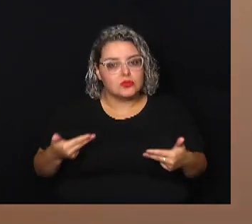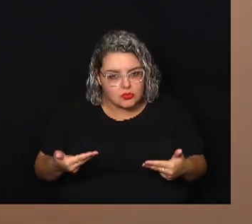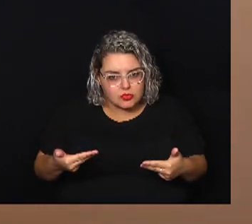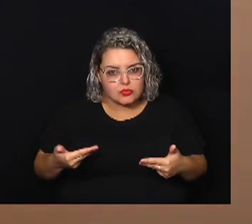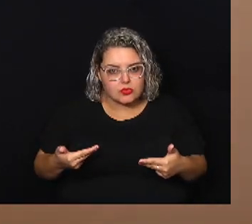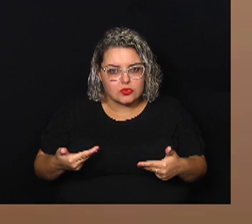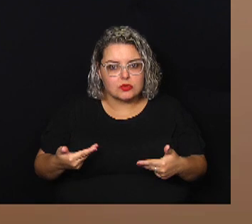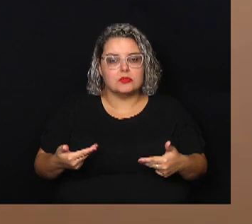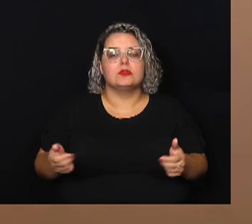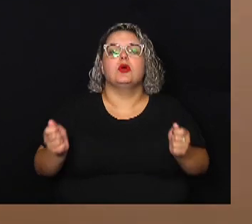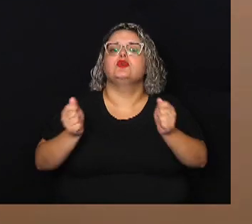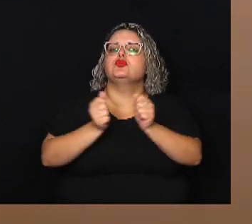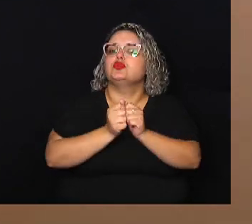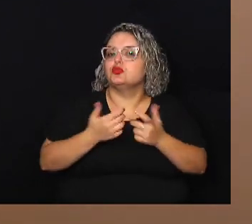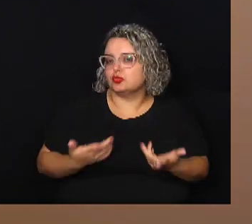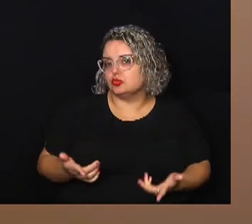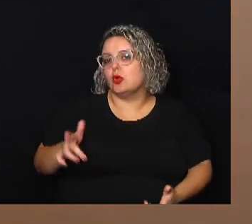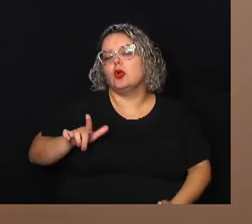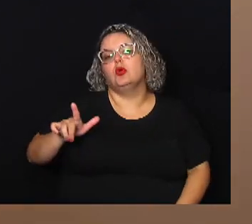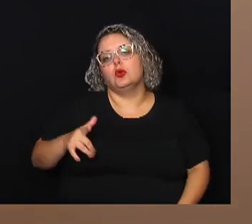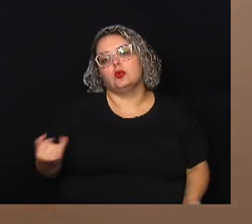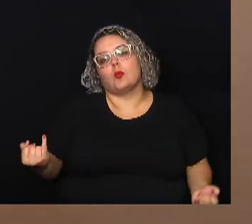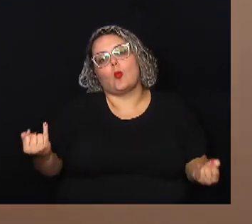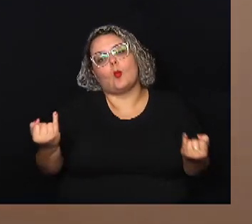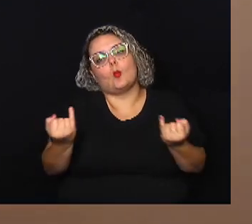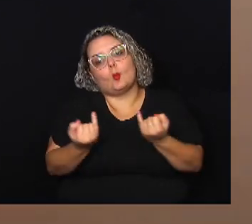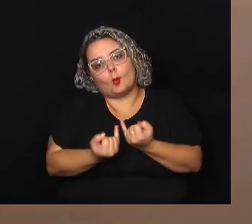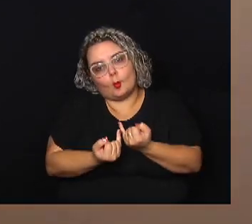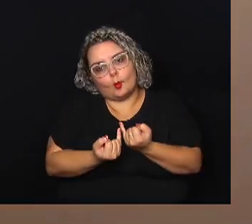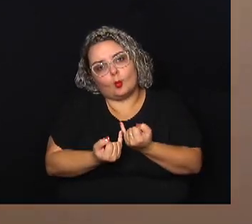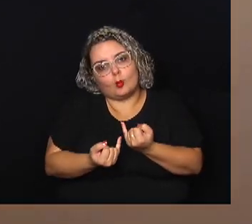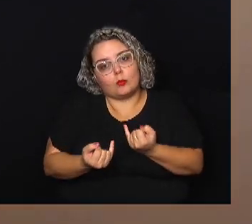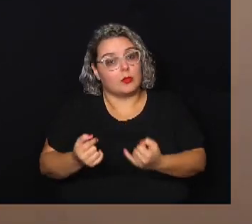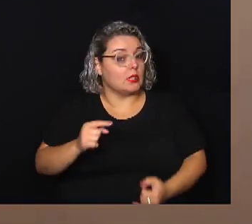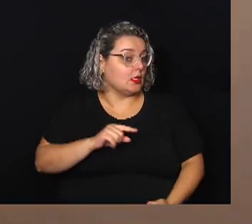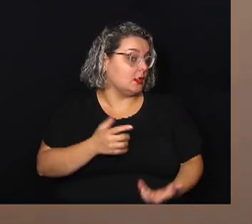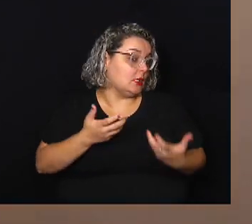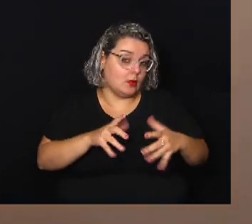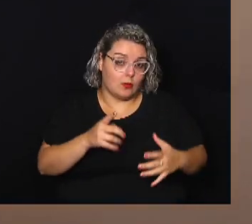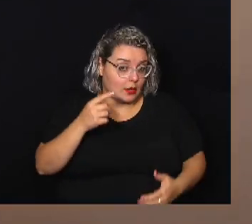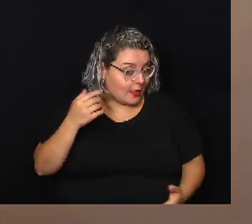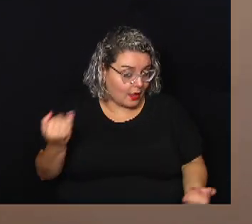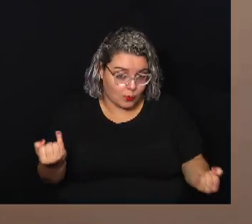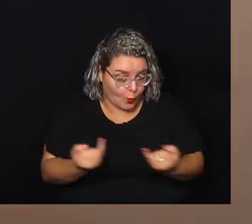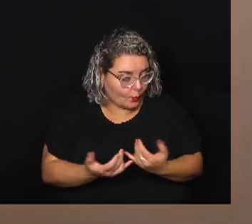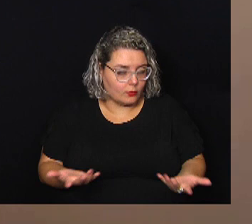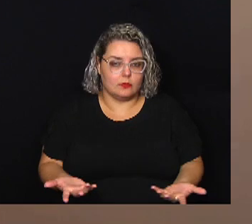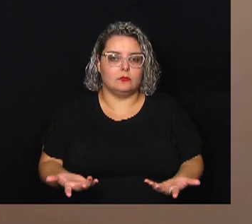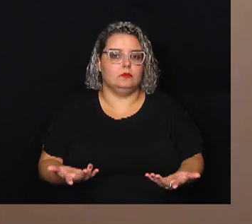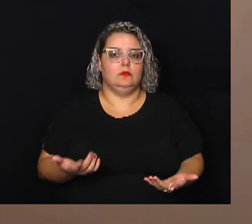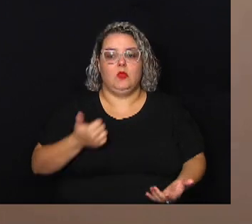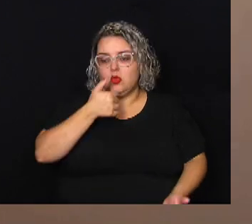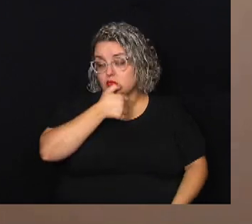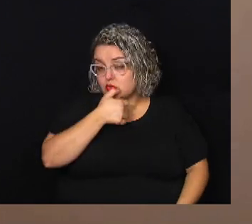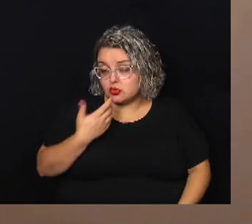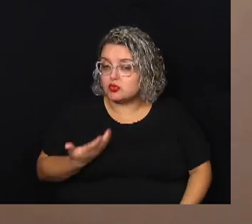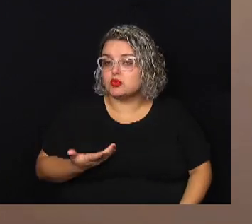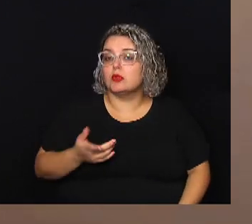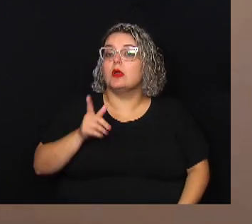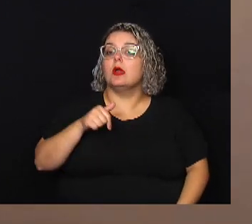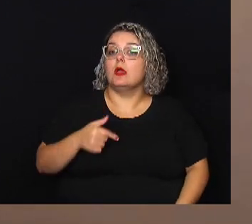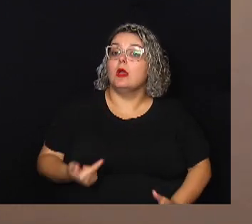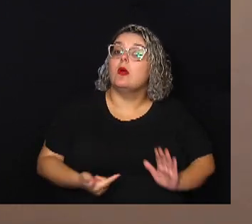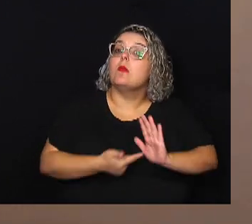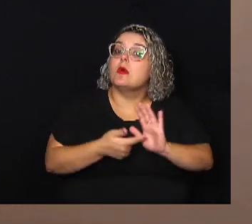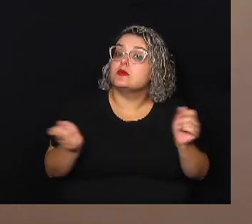sintomas. Obviamente que o emagrecimento não intencional, que é o termo que nós usamos, ele é um sinal muito grande de